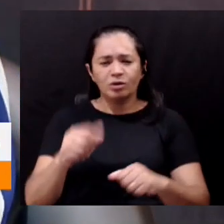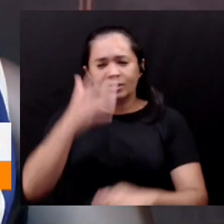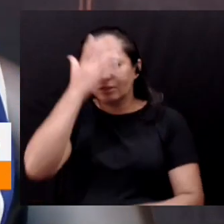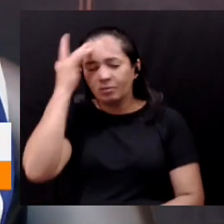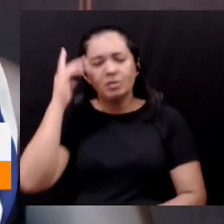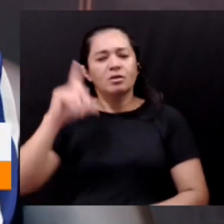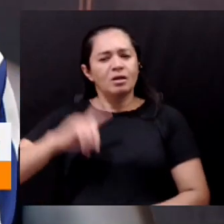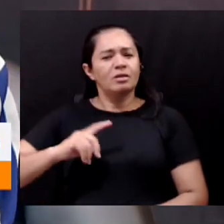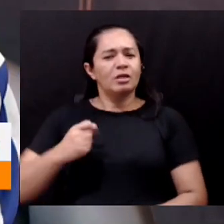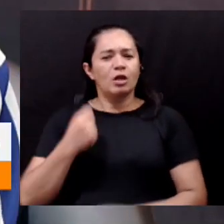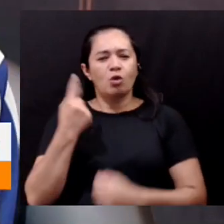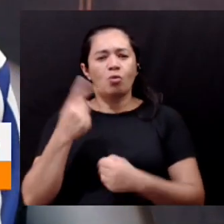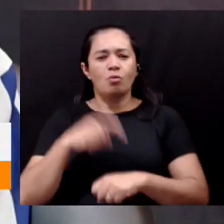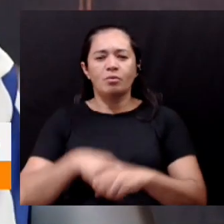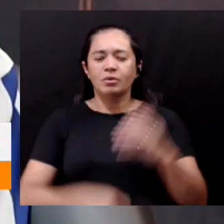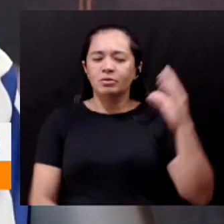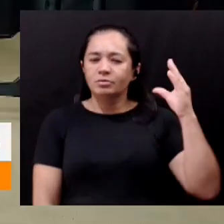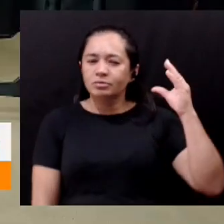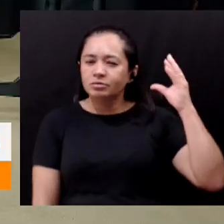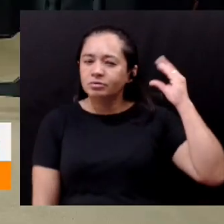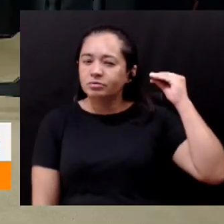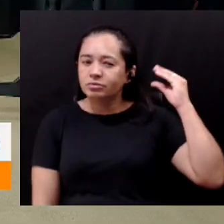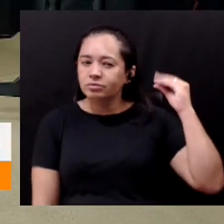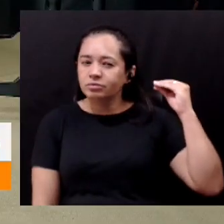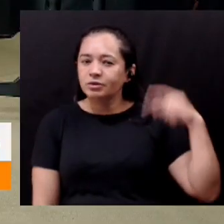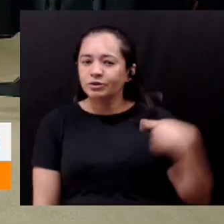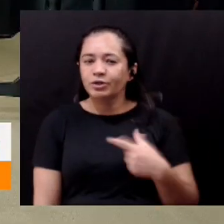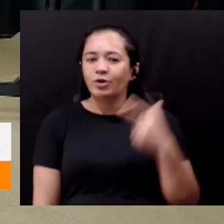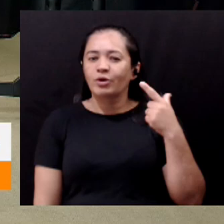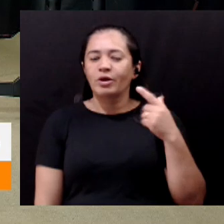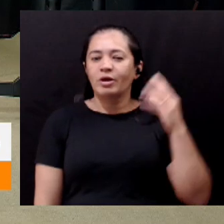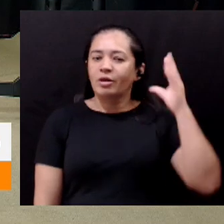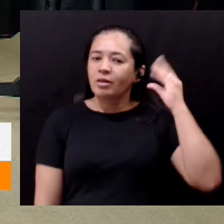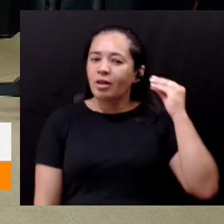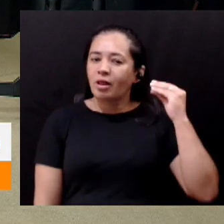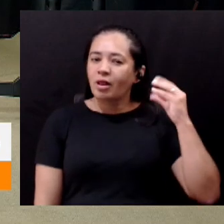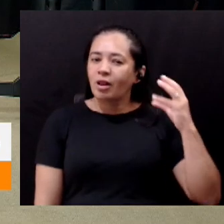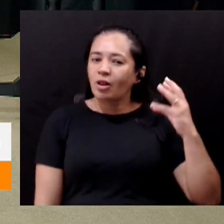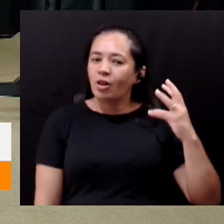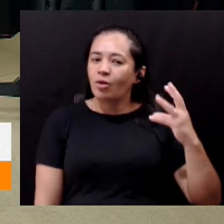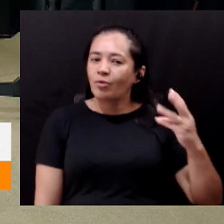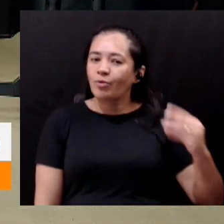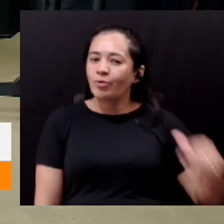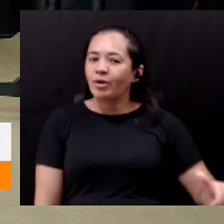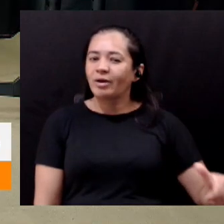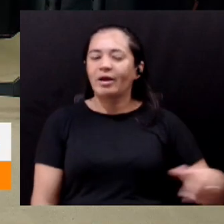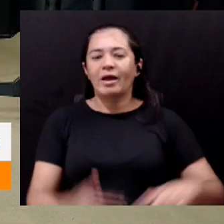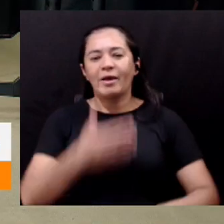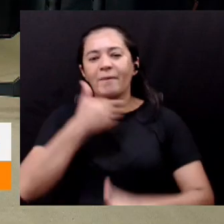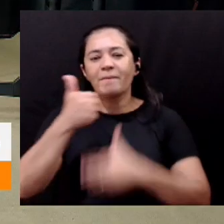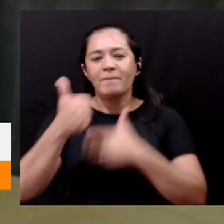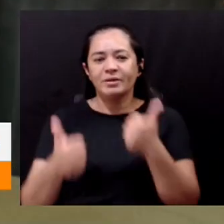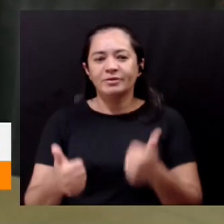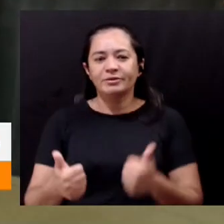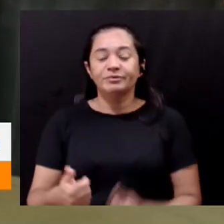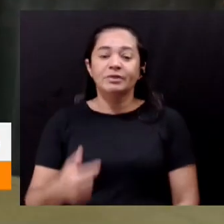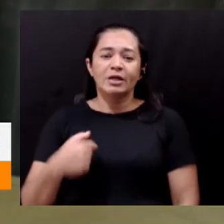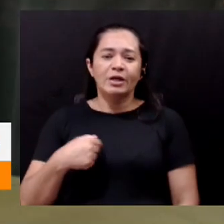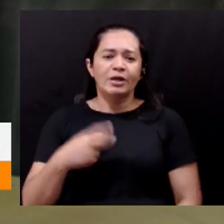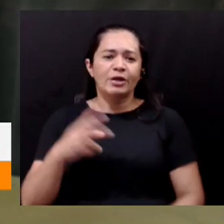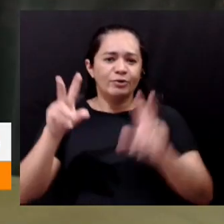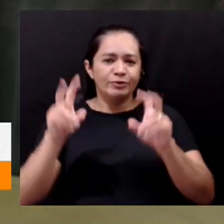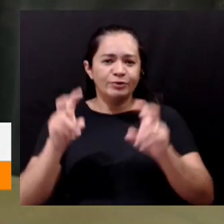mais baixinha e a gente consegue Aham. lidar melhor. Poxa vida, eu toquei nessa situação de síndrome do impostor, porque para lembrar,